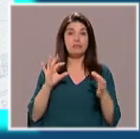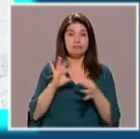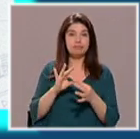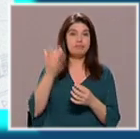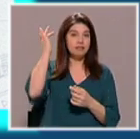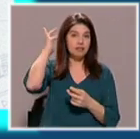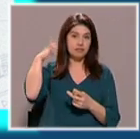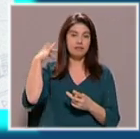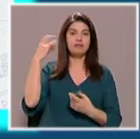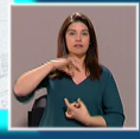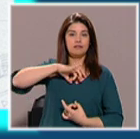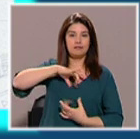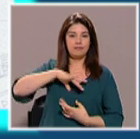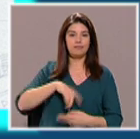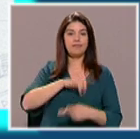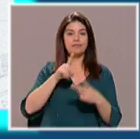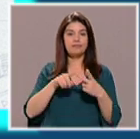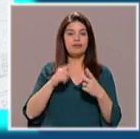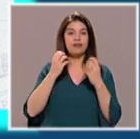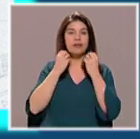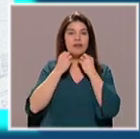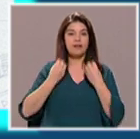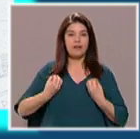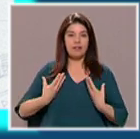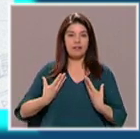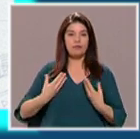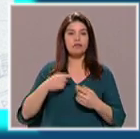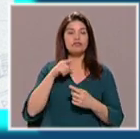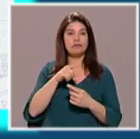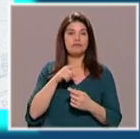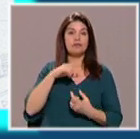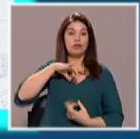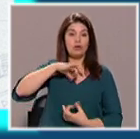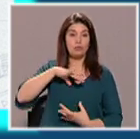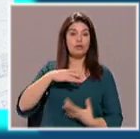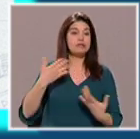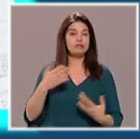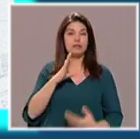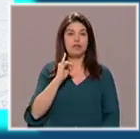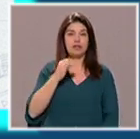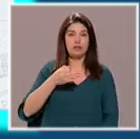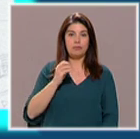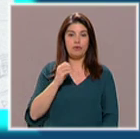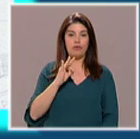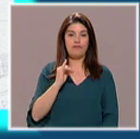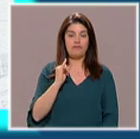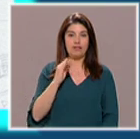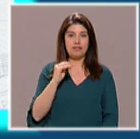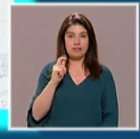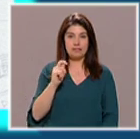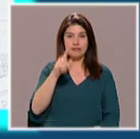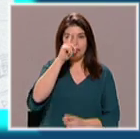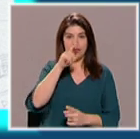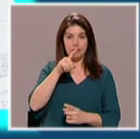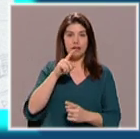e o endócrino. As glândulas endócrinas e as respectivas hormonas são a hipófise, que, se bem se lembram, na aula anterior é